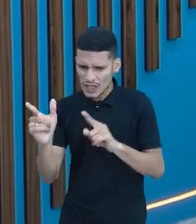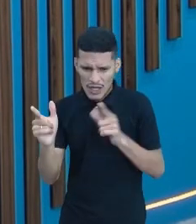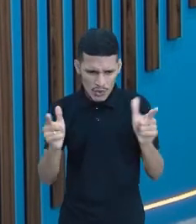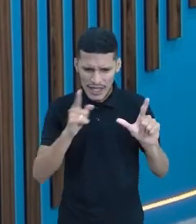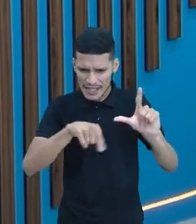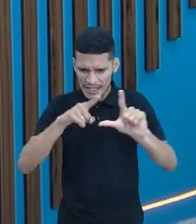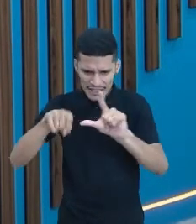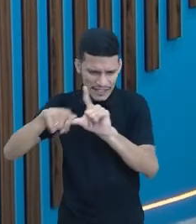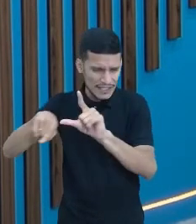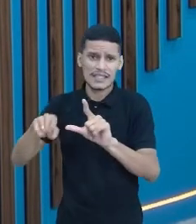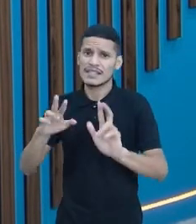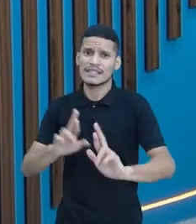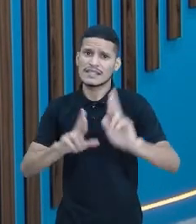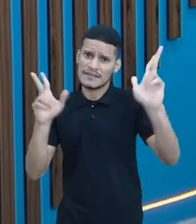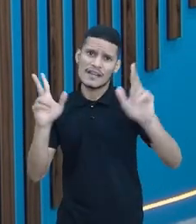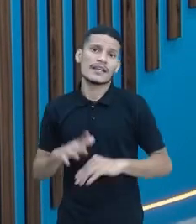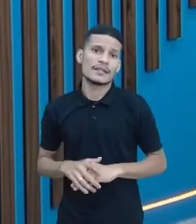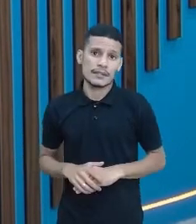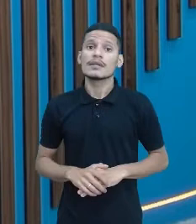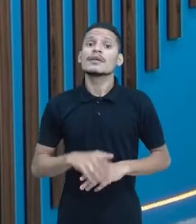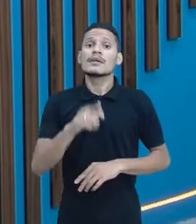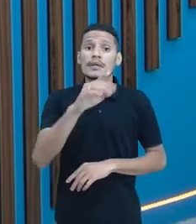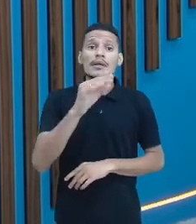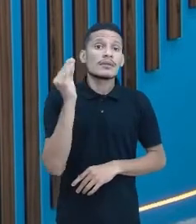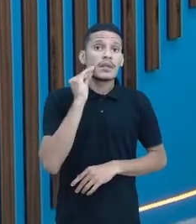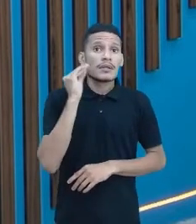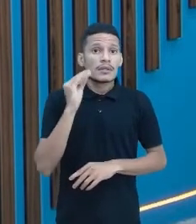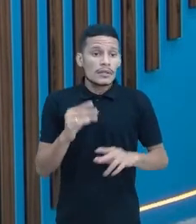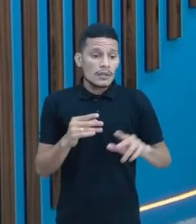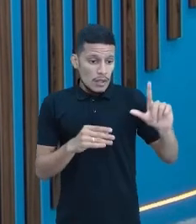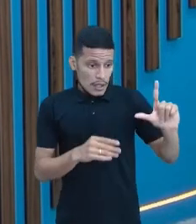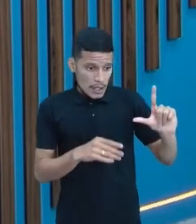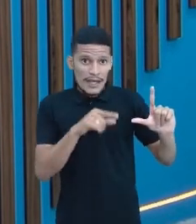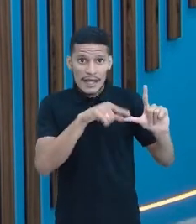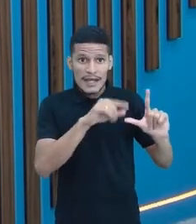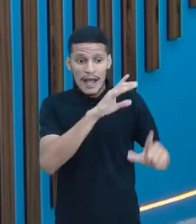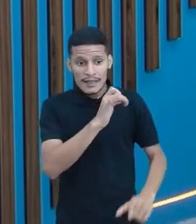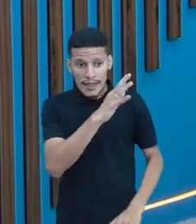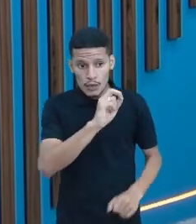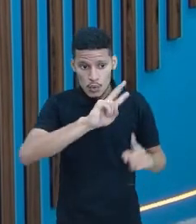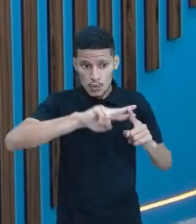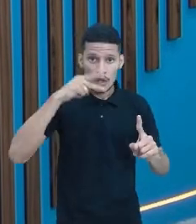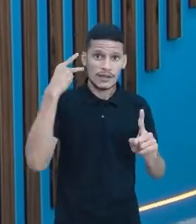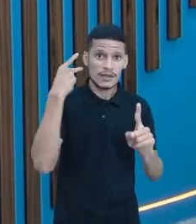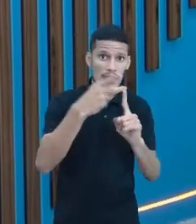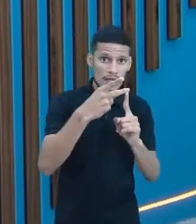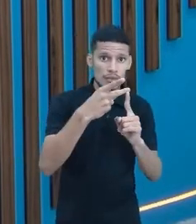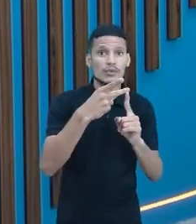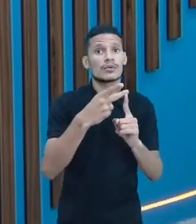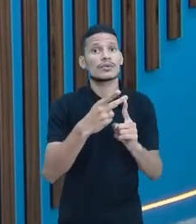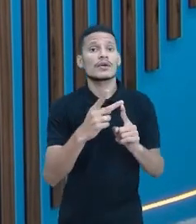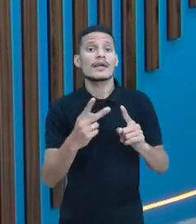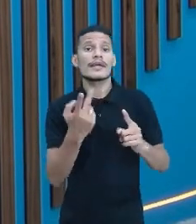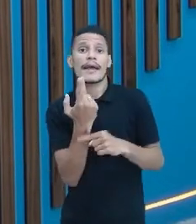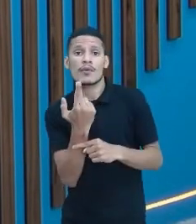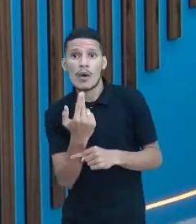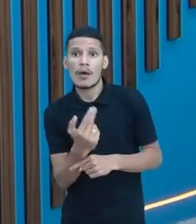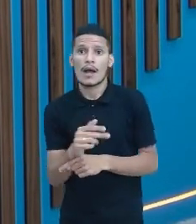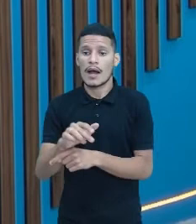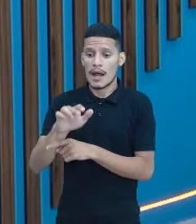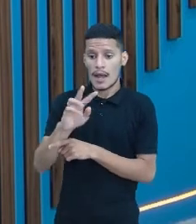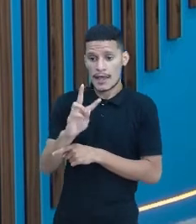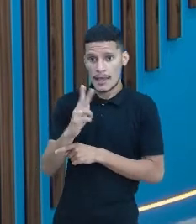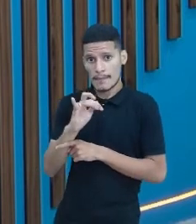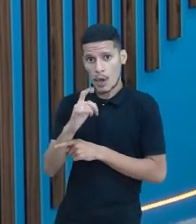quadrado é igual a vezes n. Tente ter que o cateto ao quadrado, ou seja, a medida do cateto ao quadrado, é igual